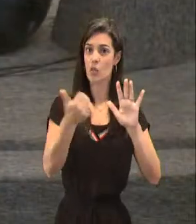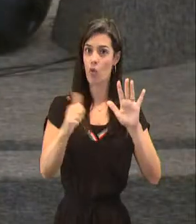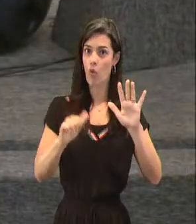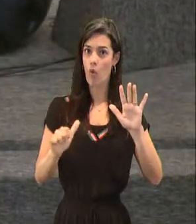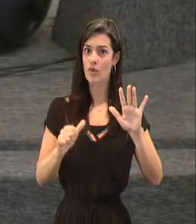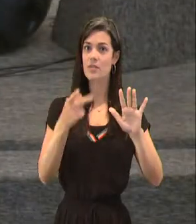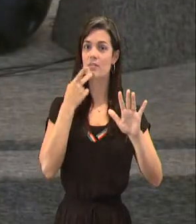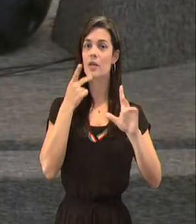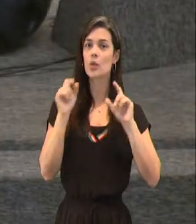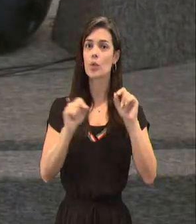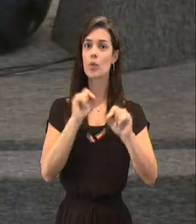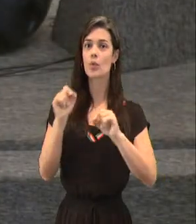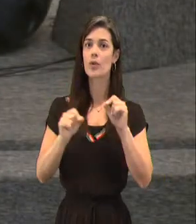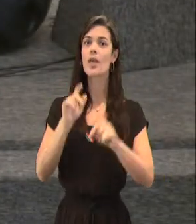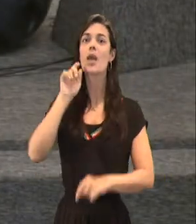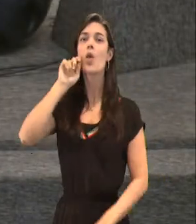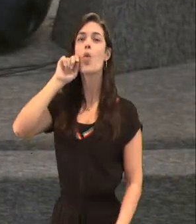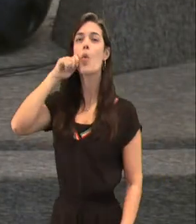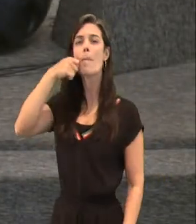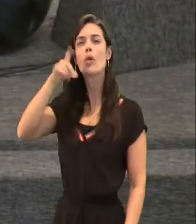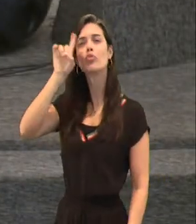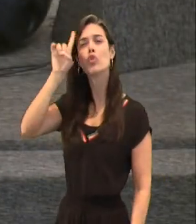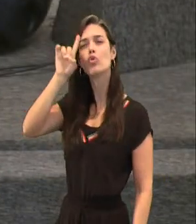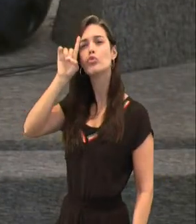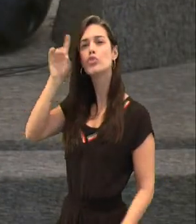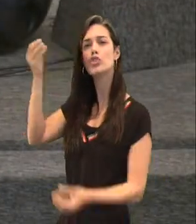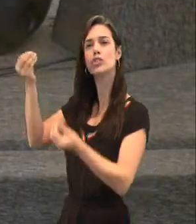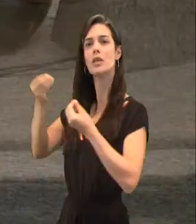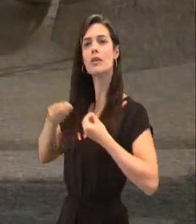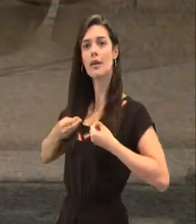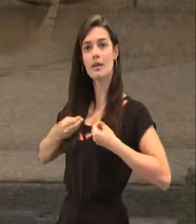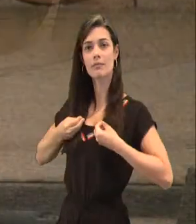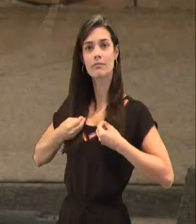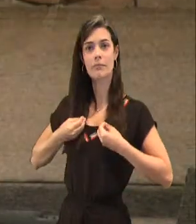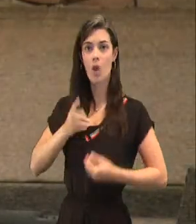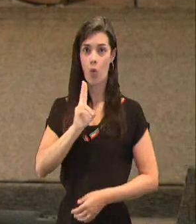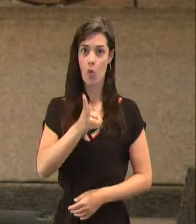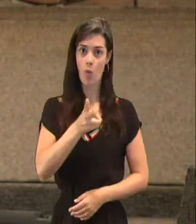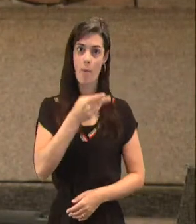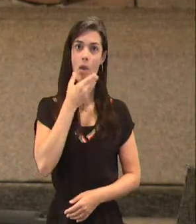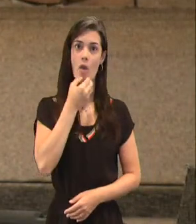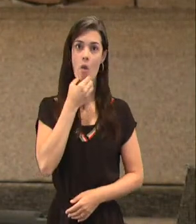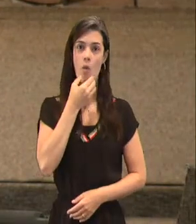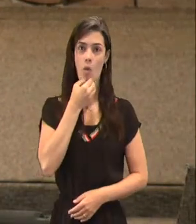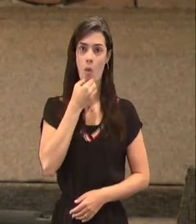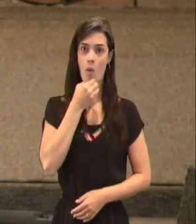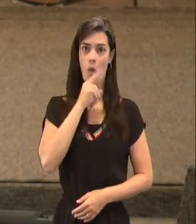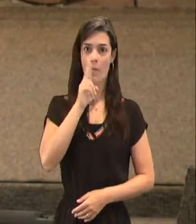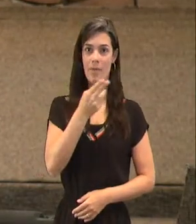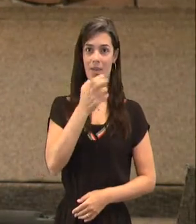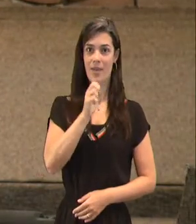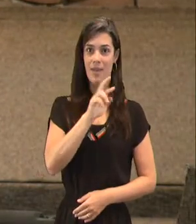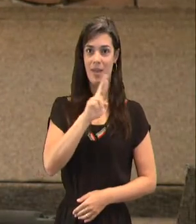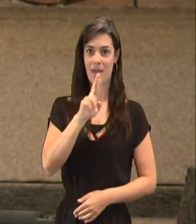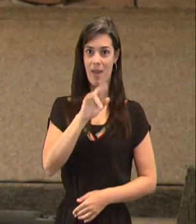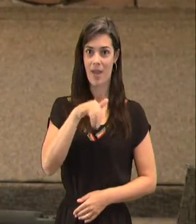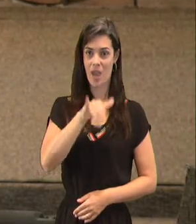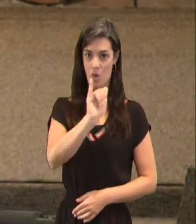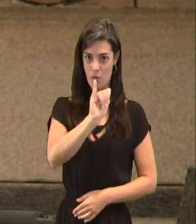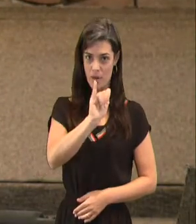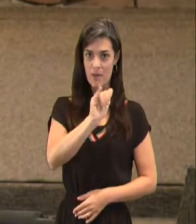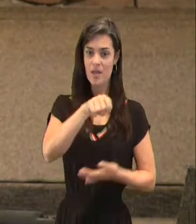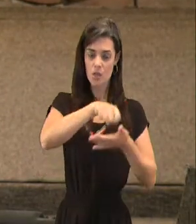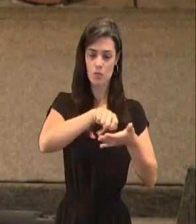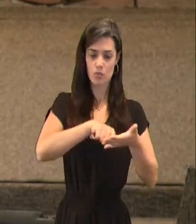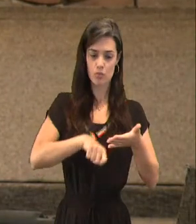cada dia dá-nos hoje. E o mesmo Matthew Henry, pregador da palavra de Deus que nós mencionamos agora há pouco,